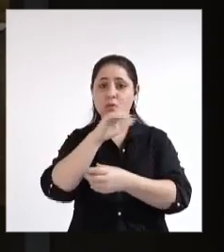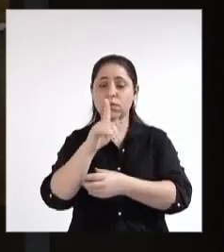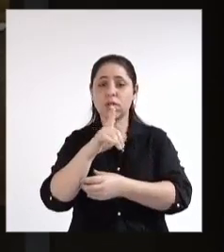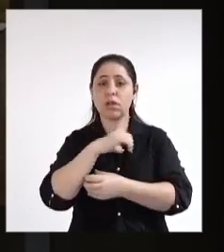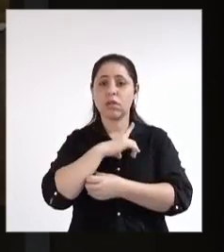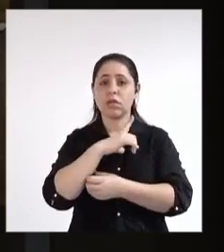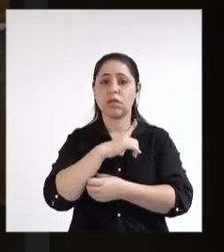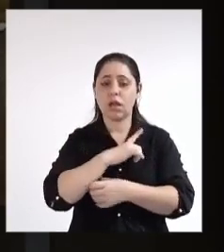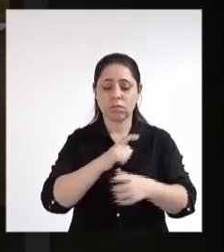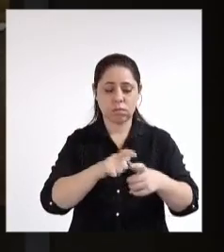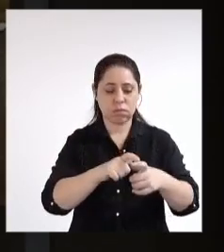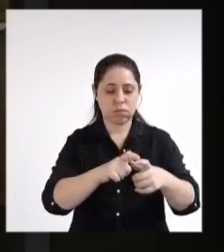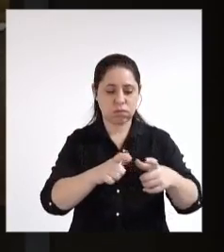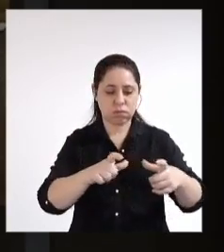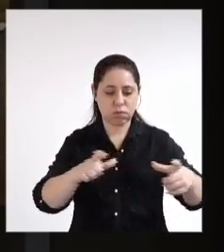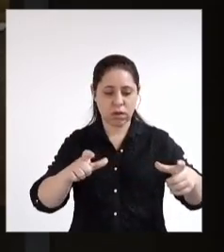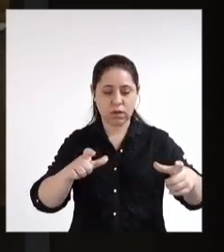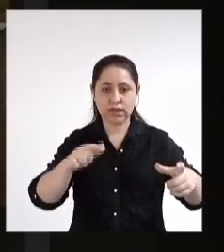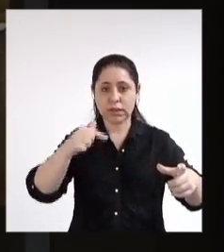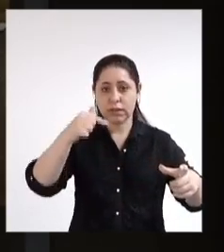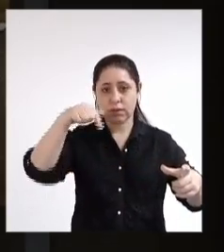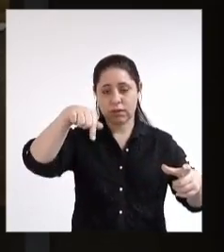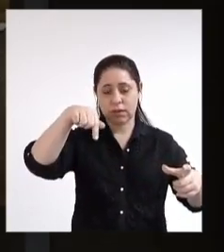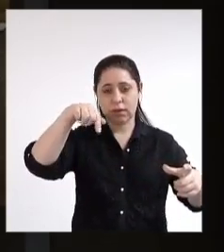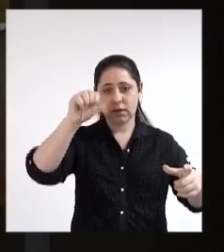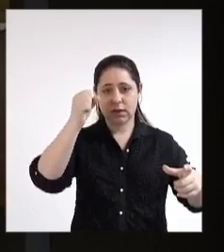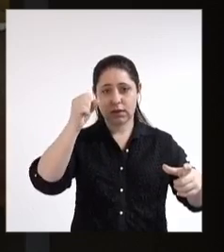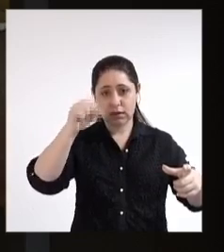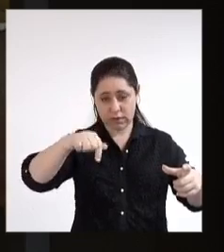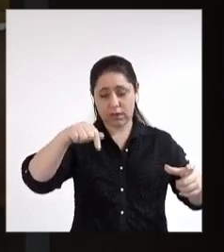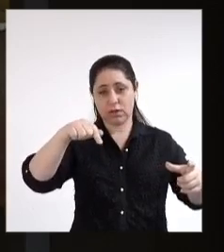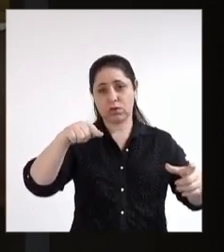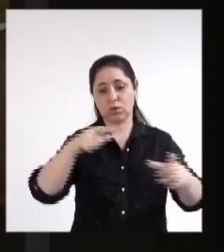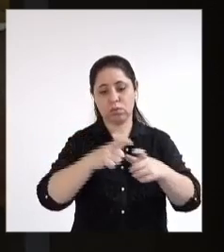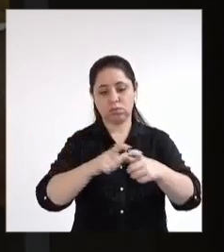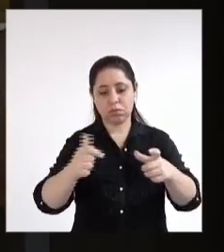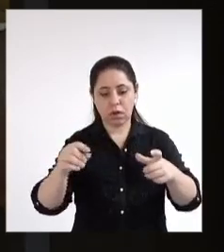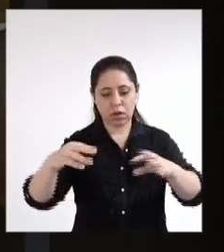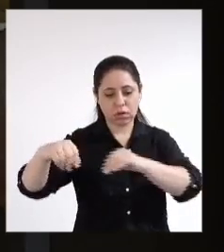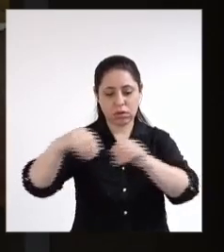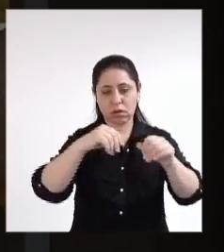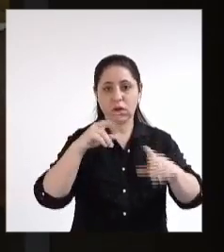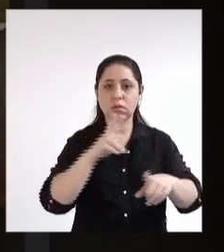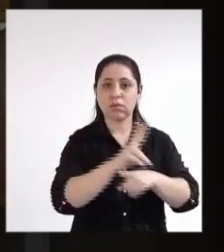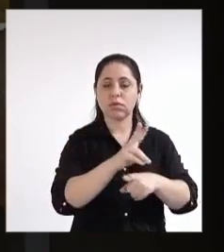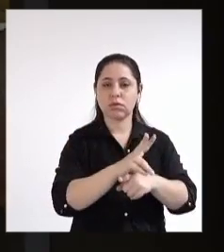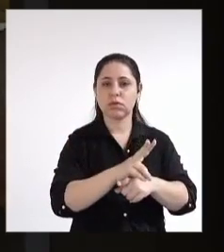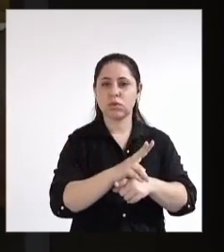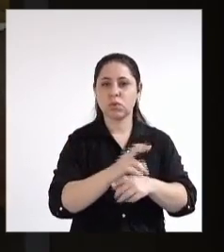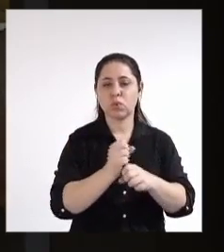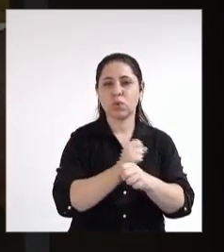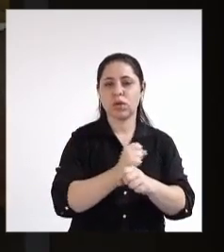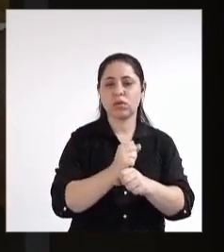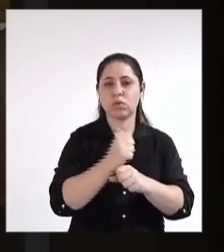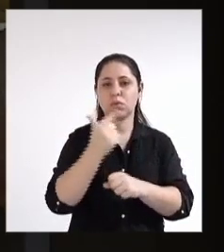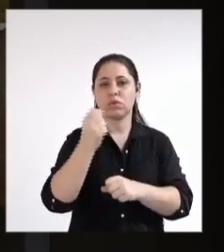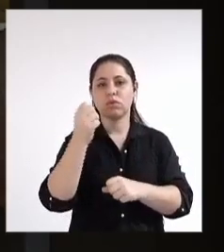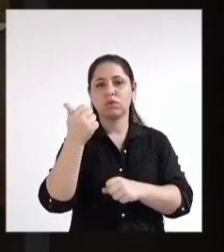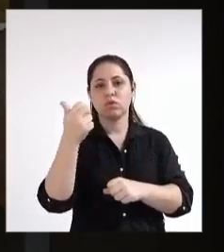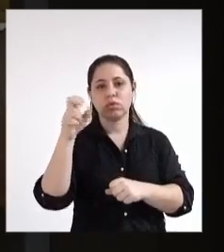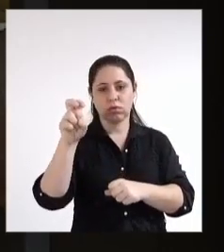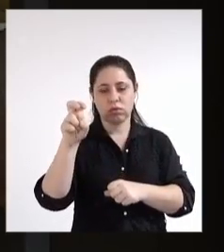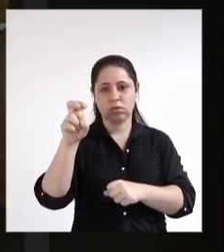177 hectares de área protegida é o receptivo da área que foi inaugurado em 2015 pelo atual governo né